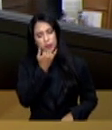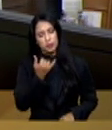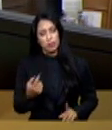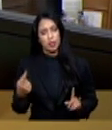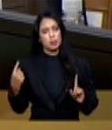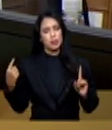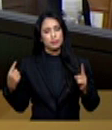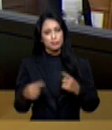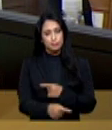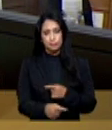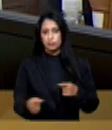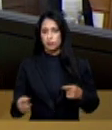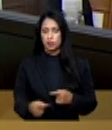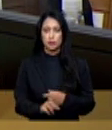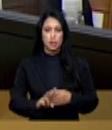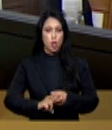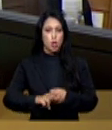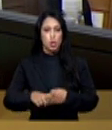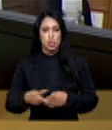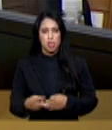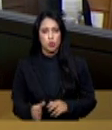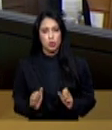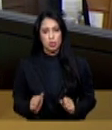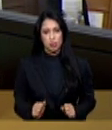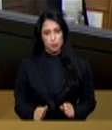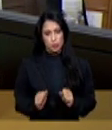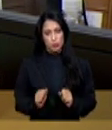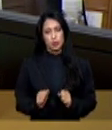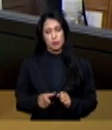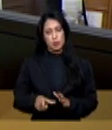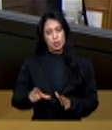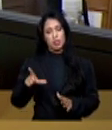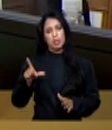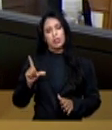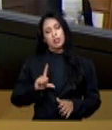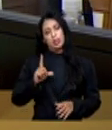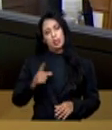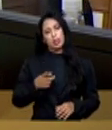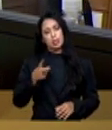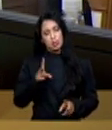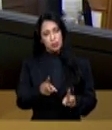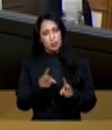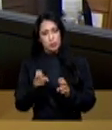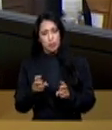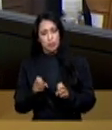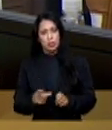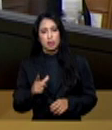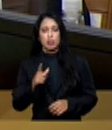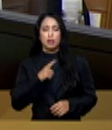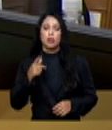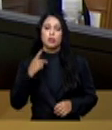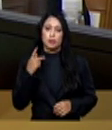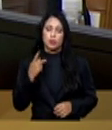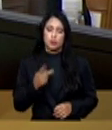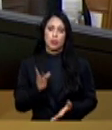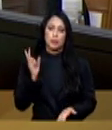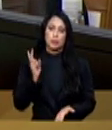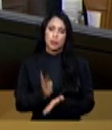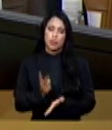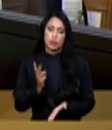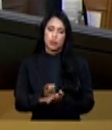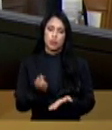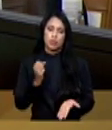Eis que como consequência da possibilidade que antes visualizei sustento a